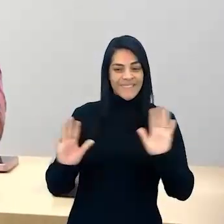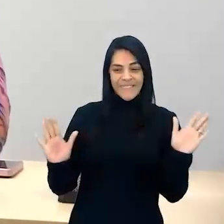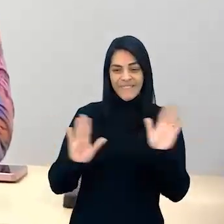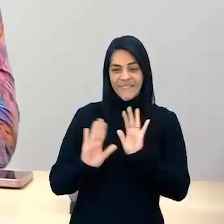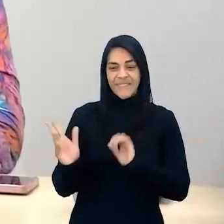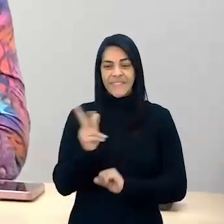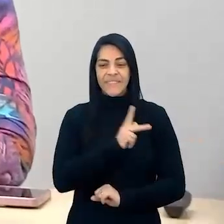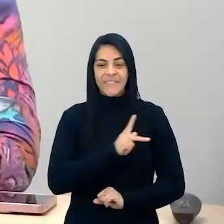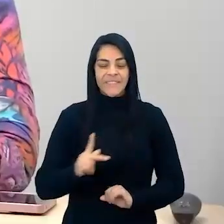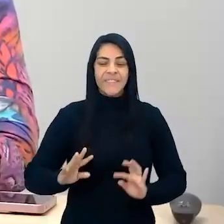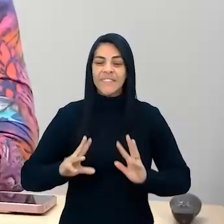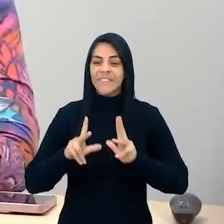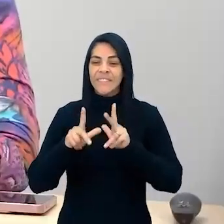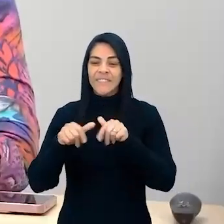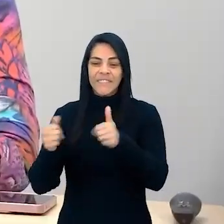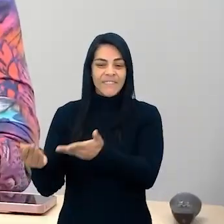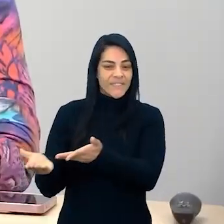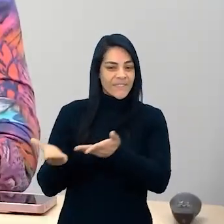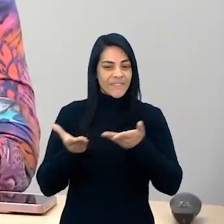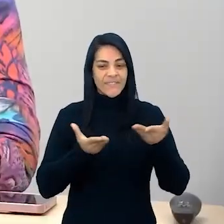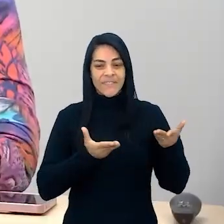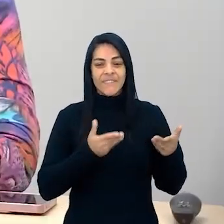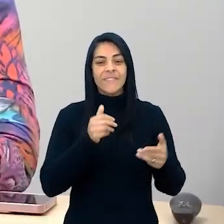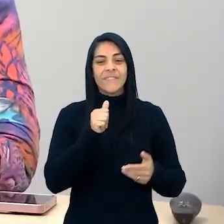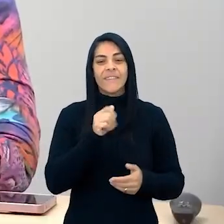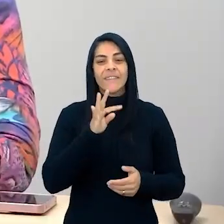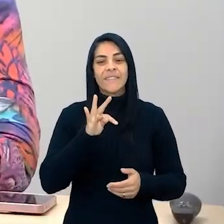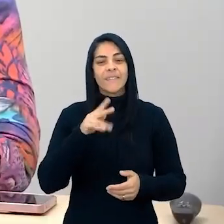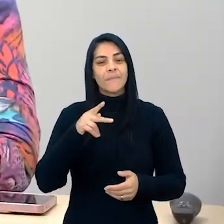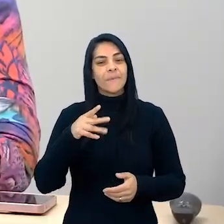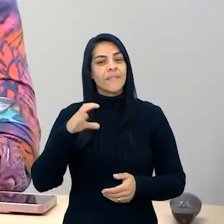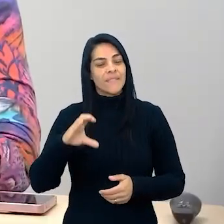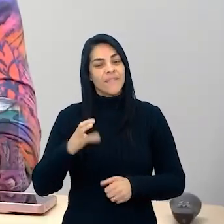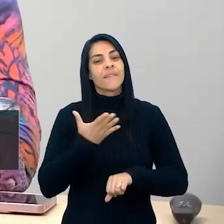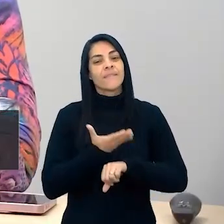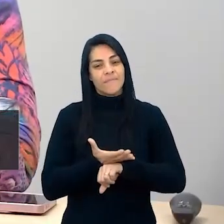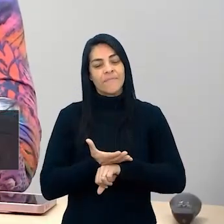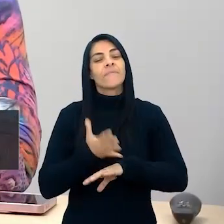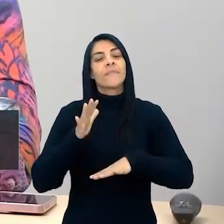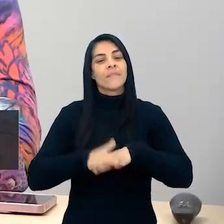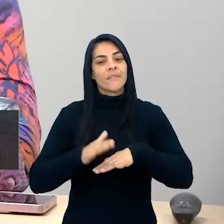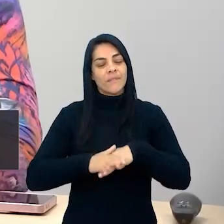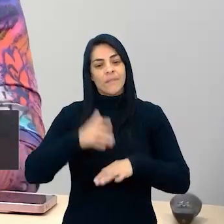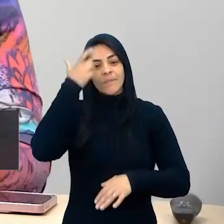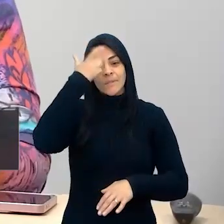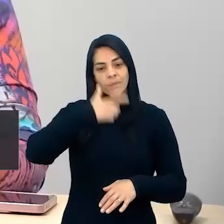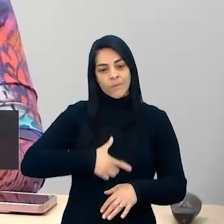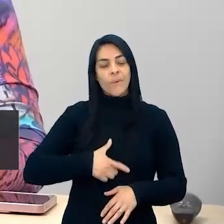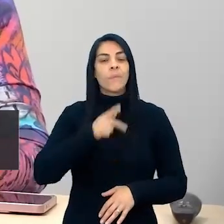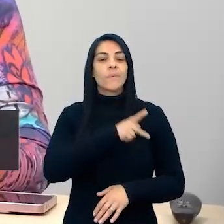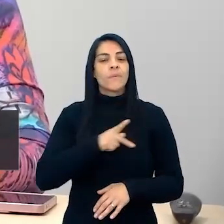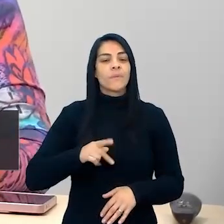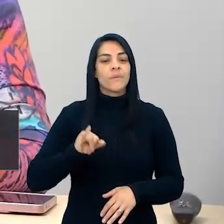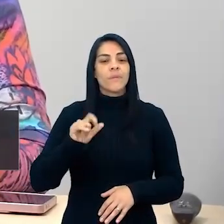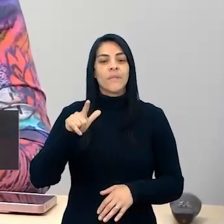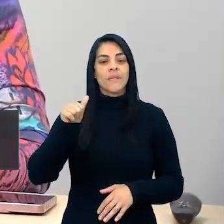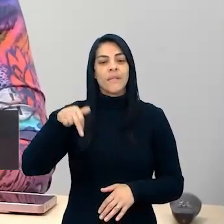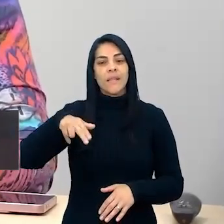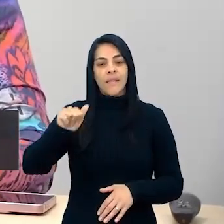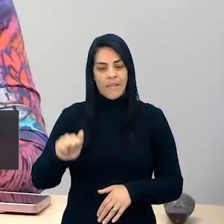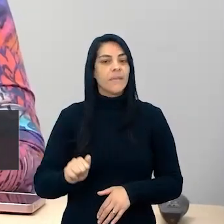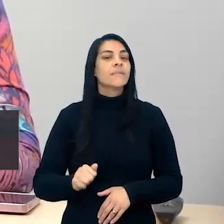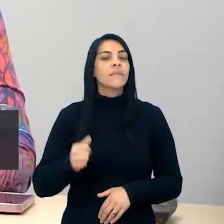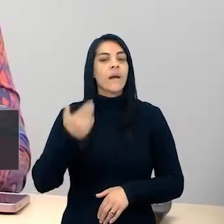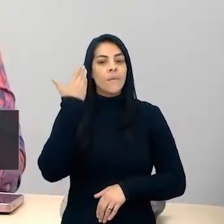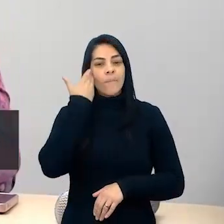Olá, professores, sejam bem-vindos a mais um ATPC de Matemática. Eu sou a professora Ilana, sou uma professora de pele clara, cabelos e